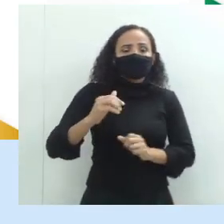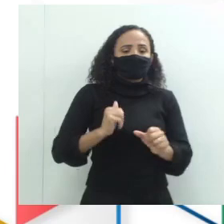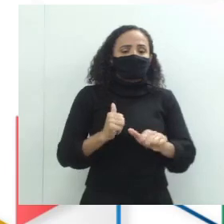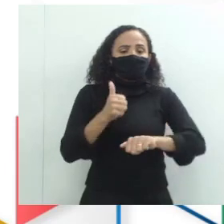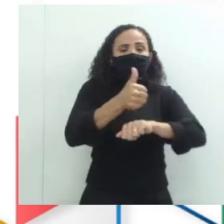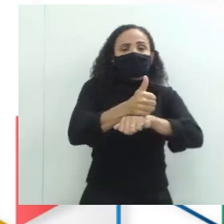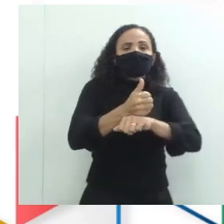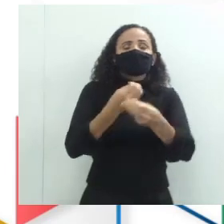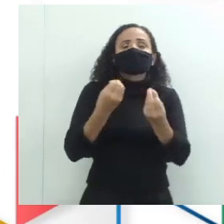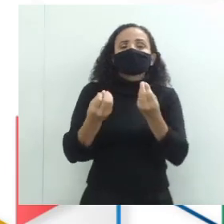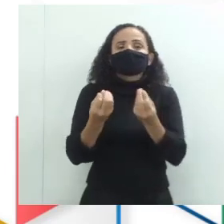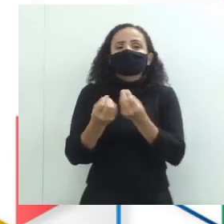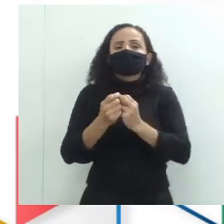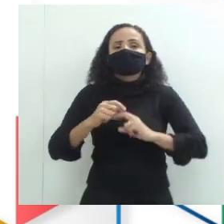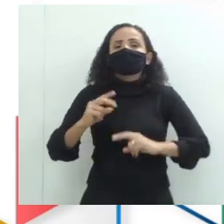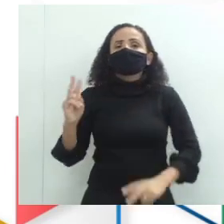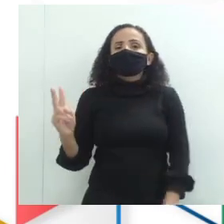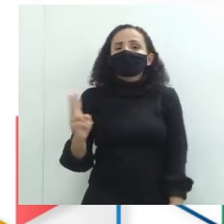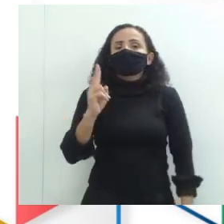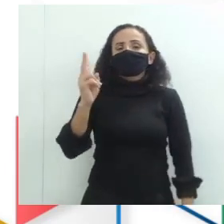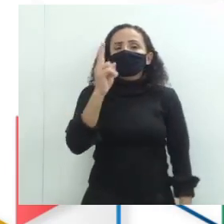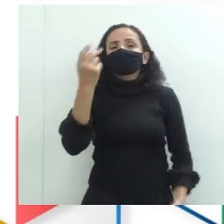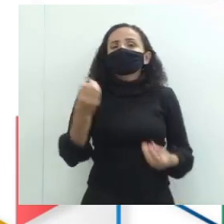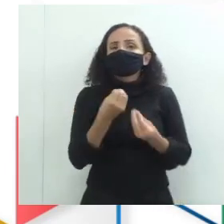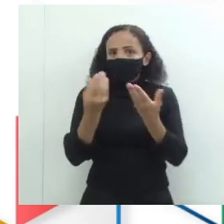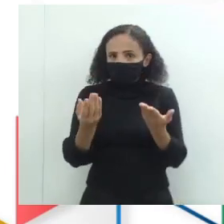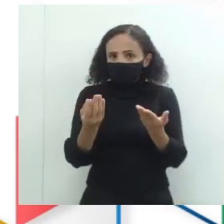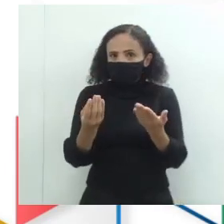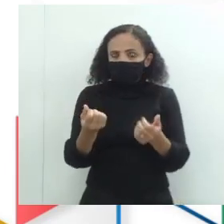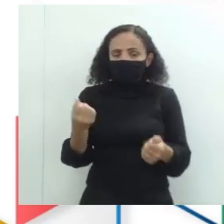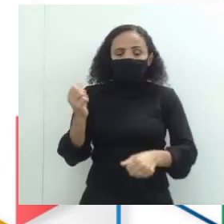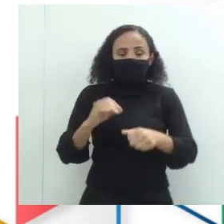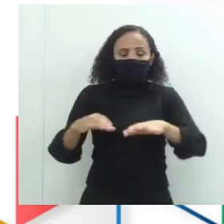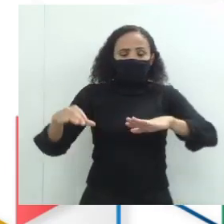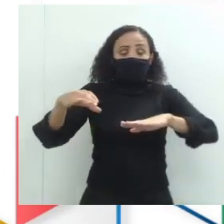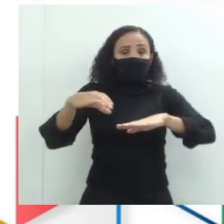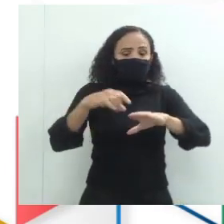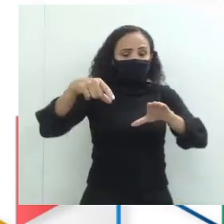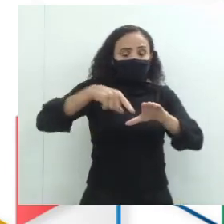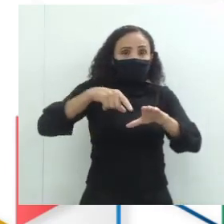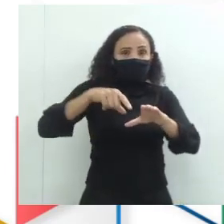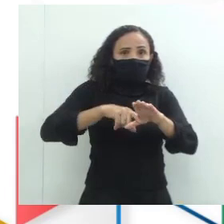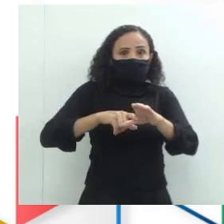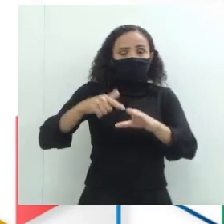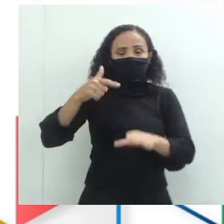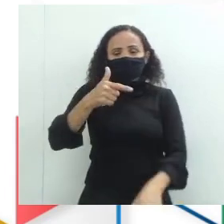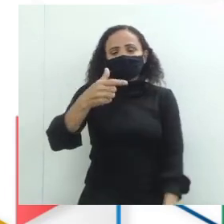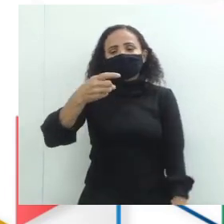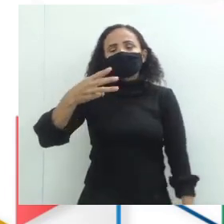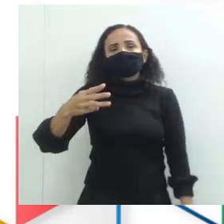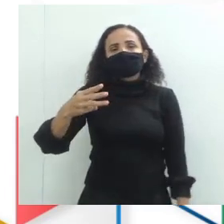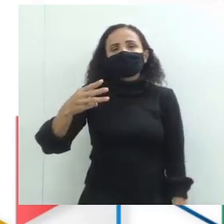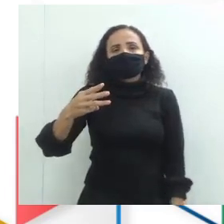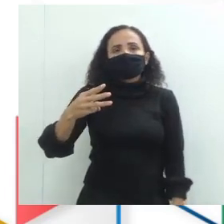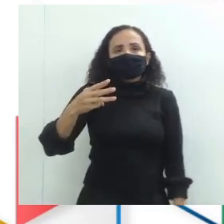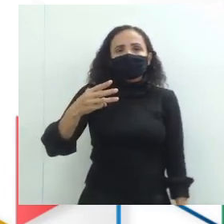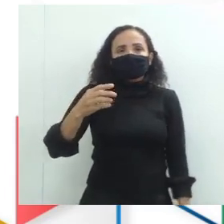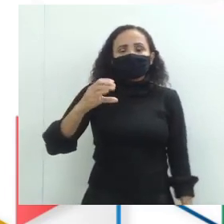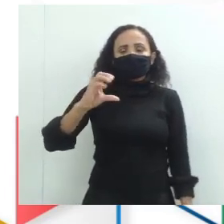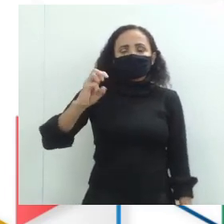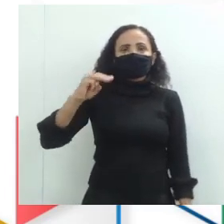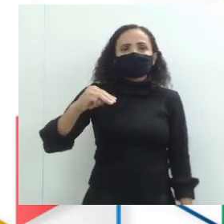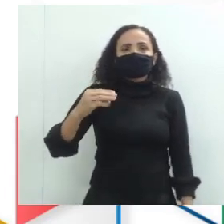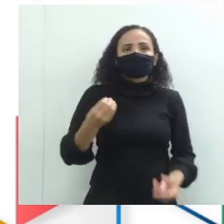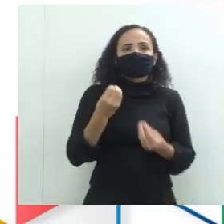Substituindo aí o valor, tá? O valor do pé, 23 vezes 5 mais 28 dividido por 4, eu